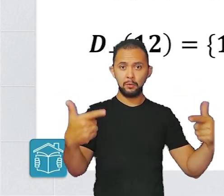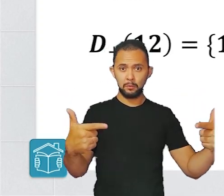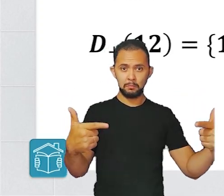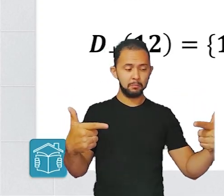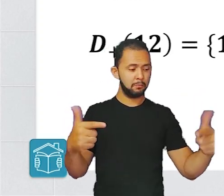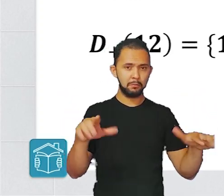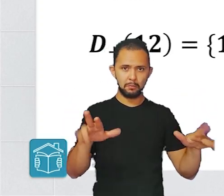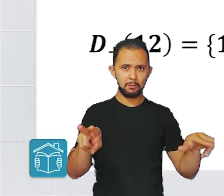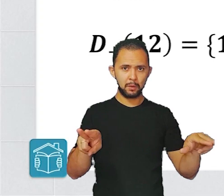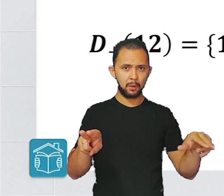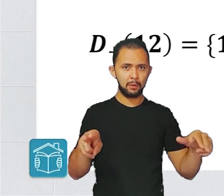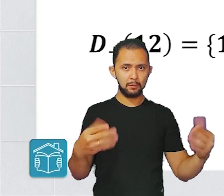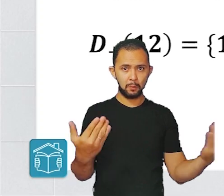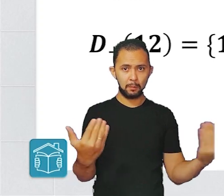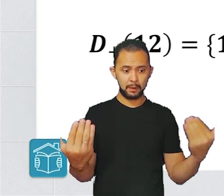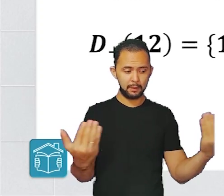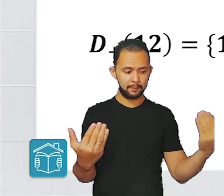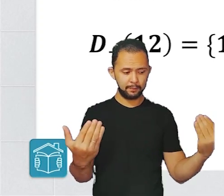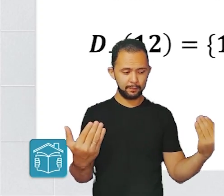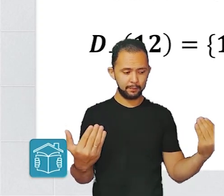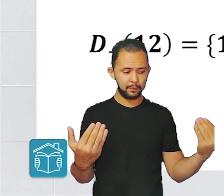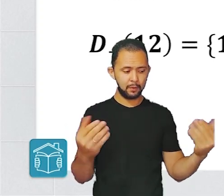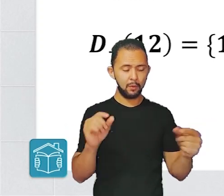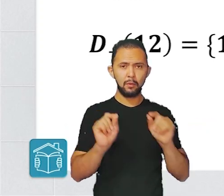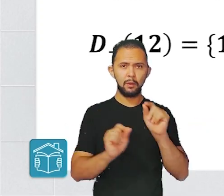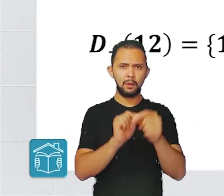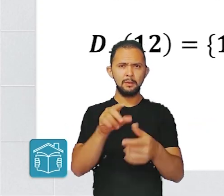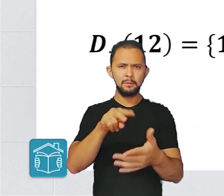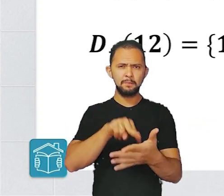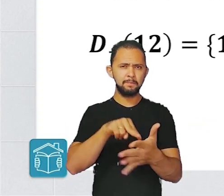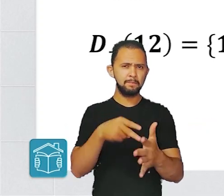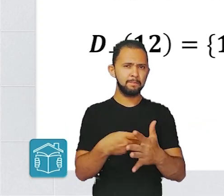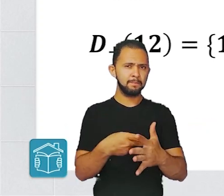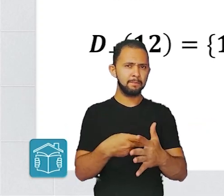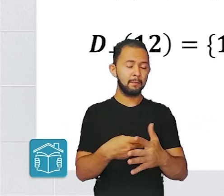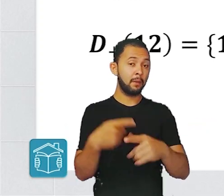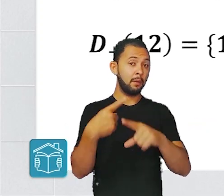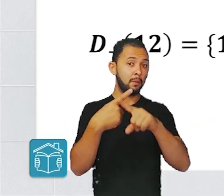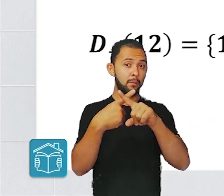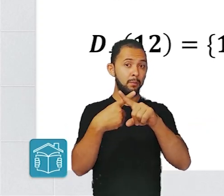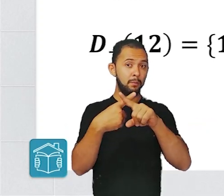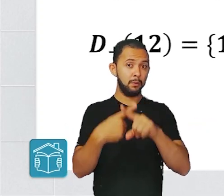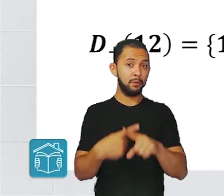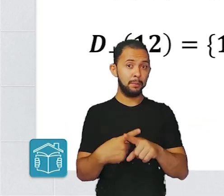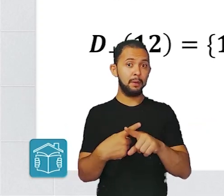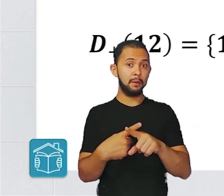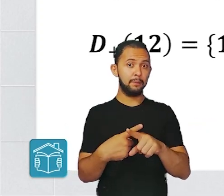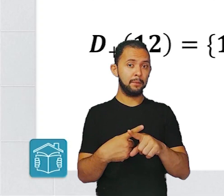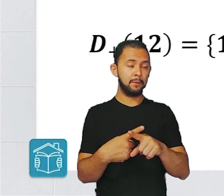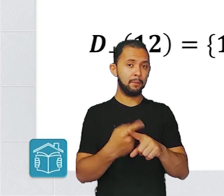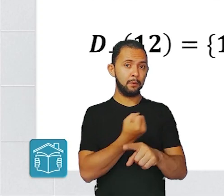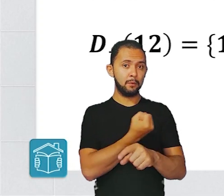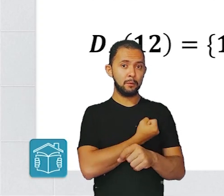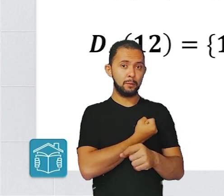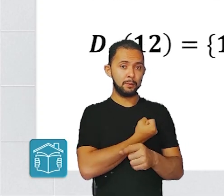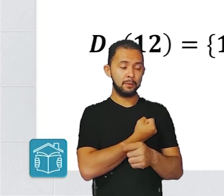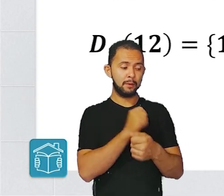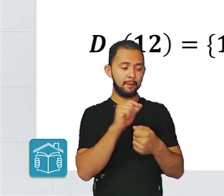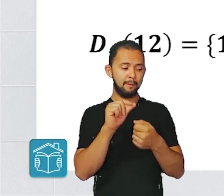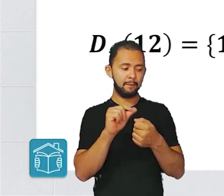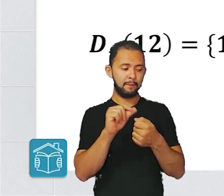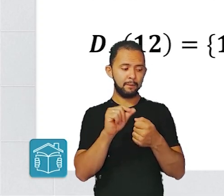2 e aqui nós temos o 2. Professor, o que é que isso significa? Simples. Multiplica os números que aparecem